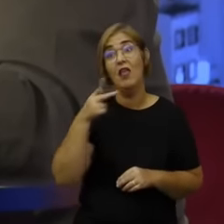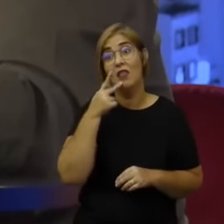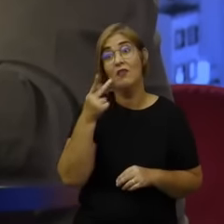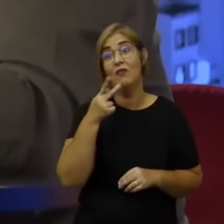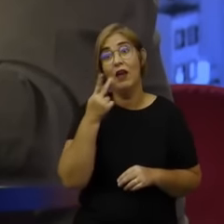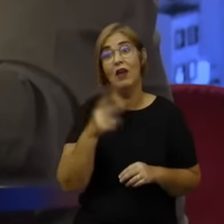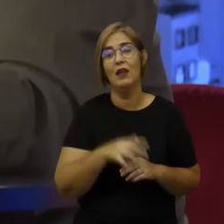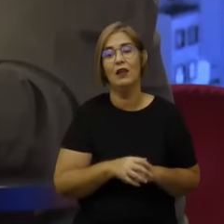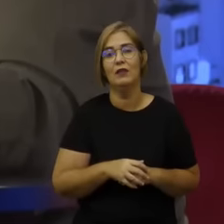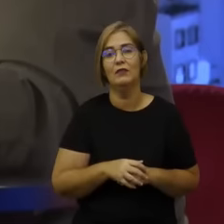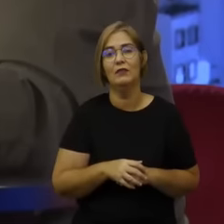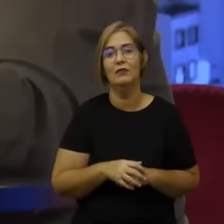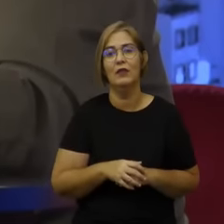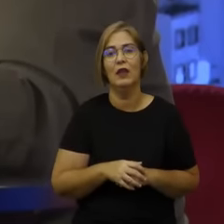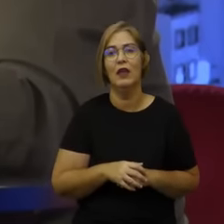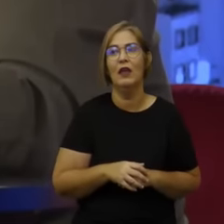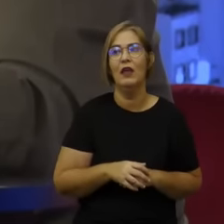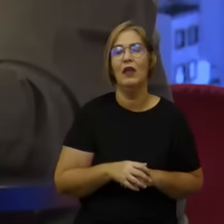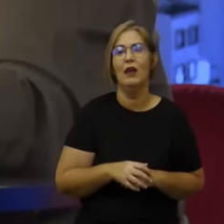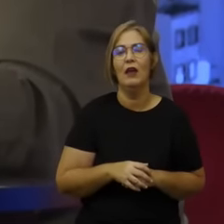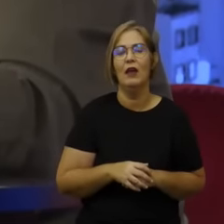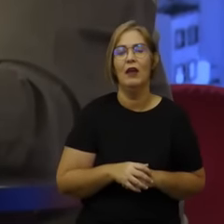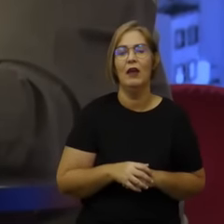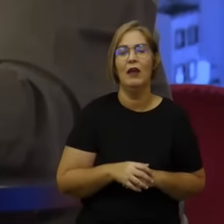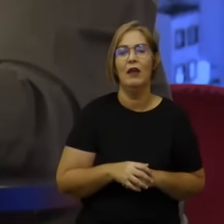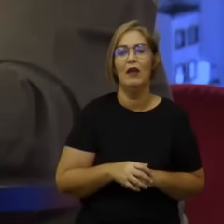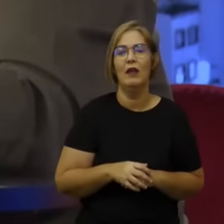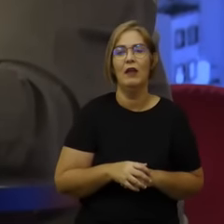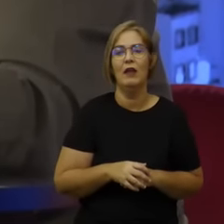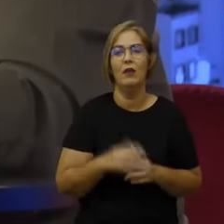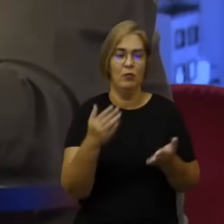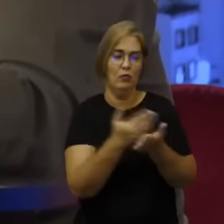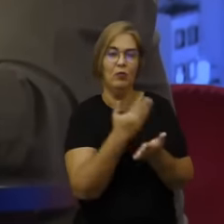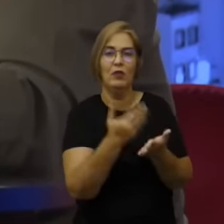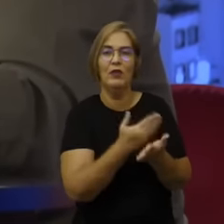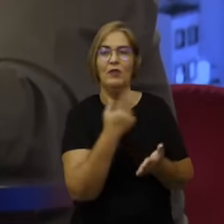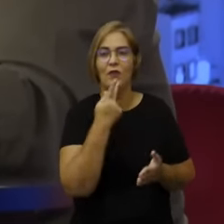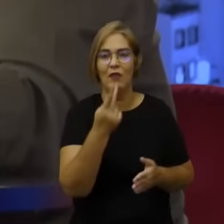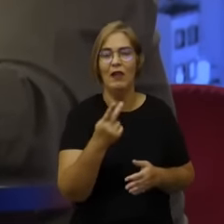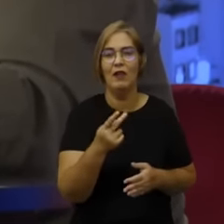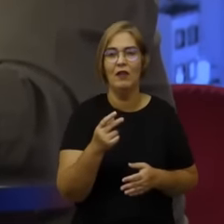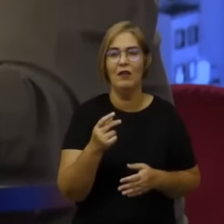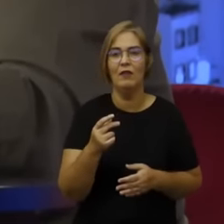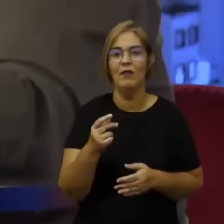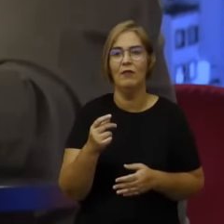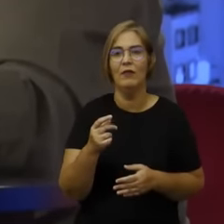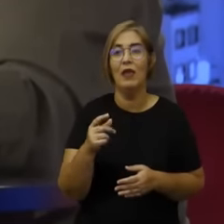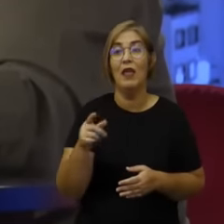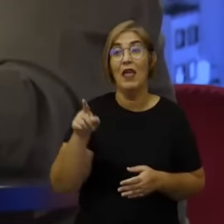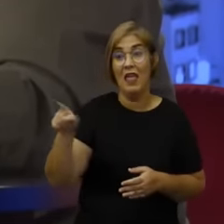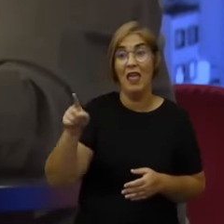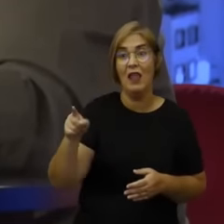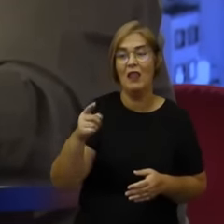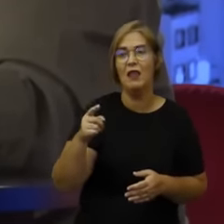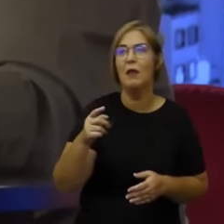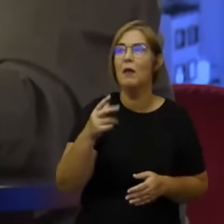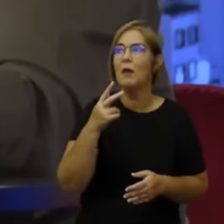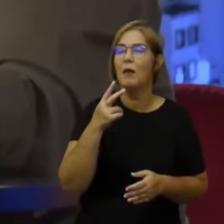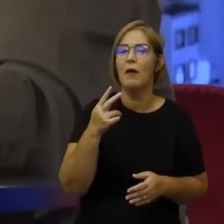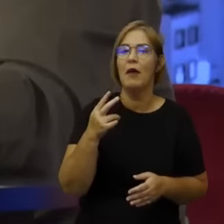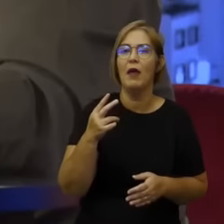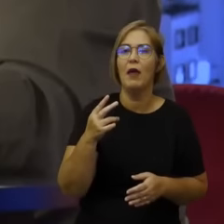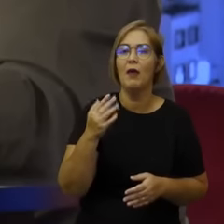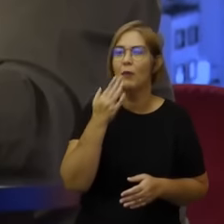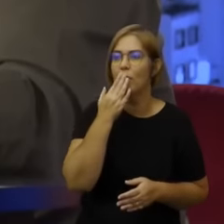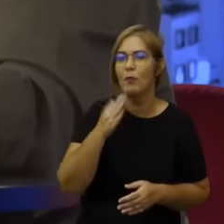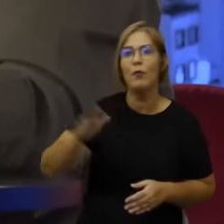uma é uma obra que o Cami gostava muito, se chama eh Frankenstein ou o Prometeu moderno. Frankenstein ou